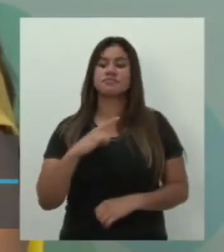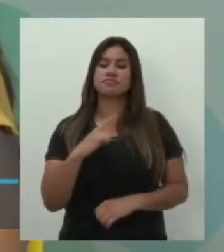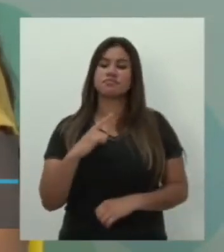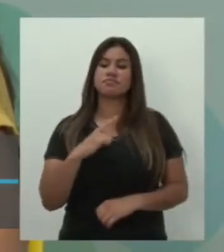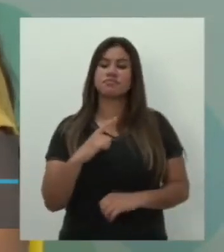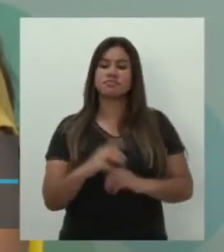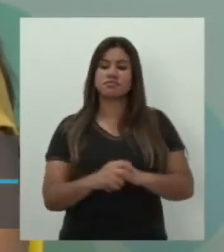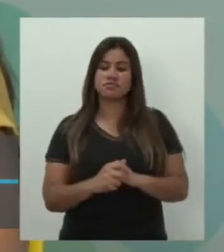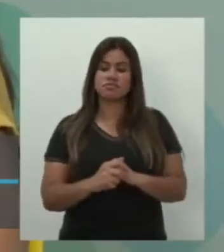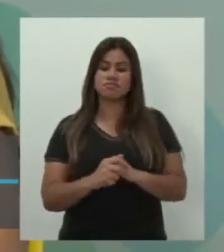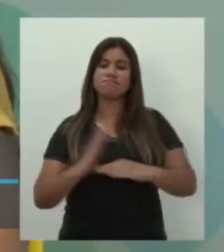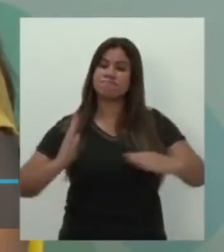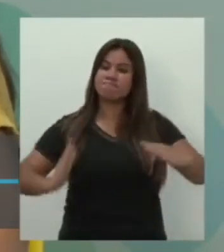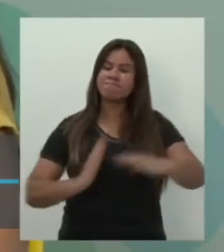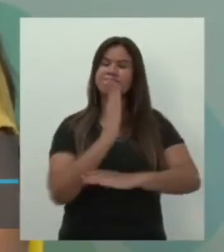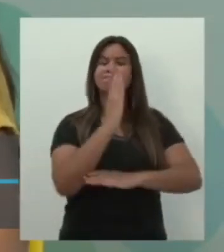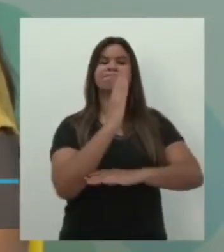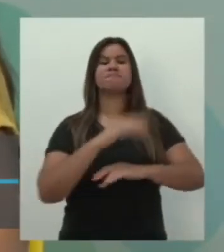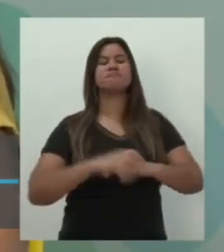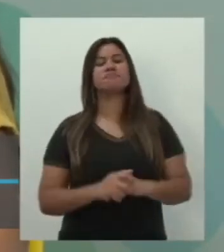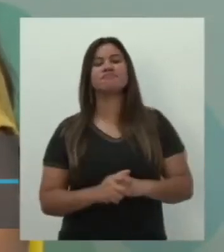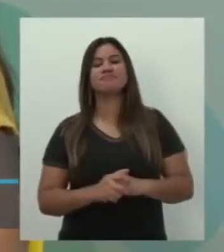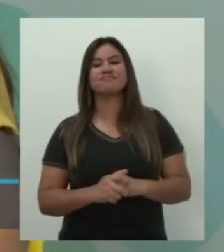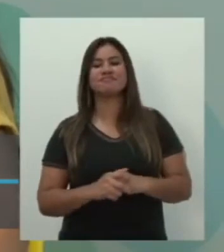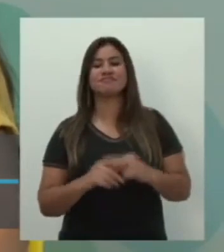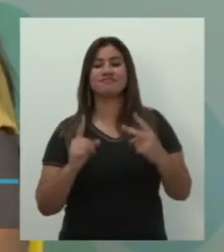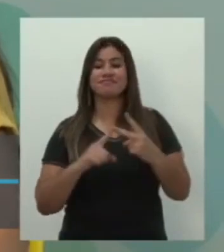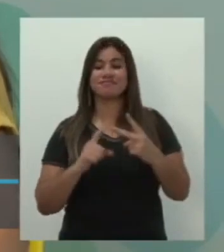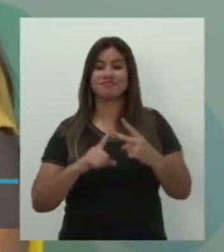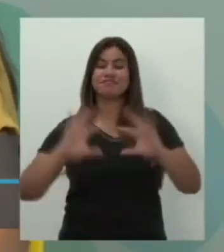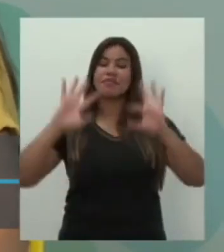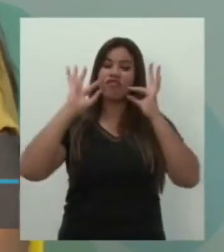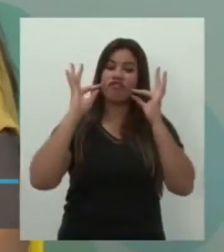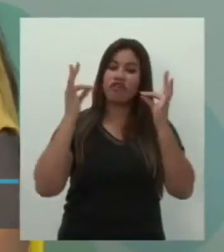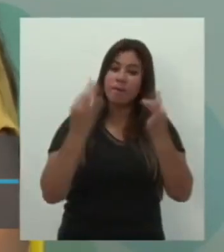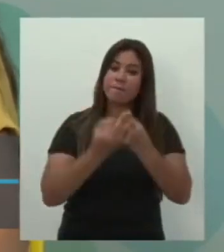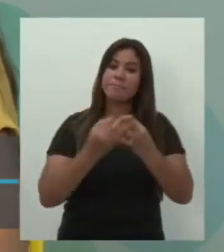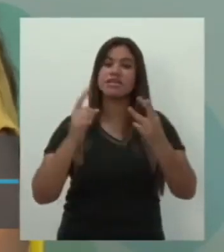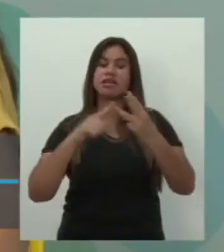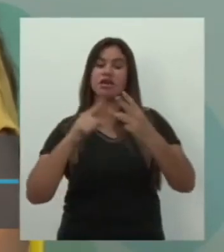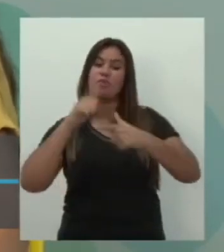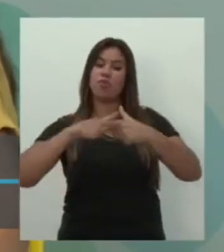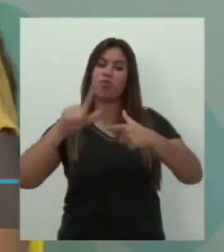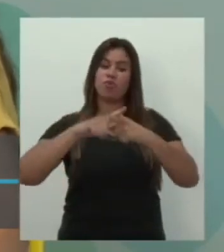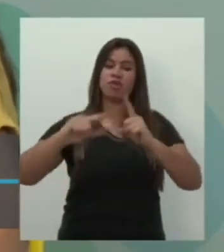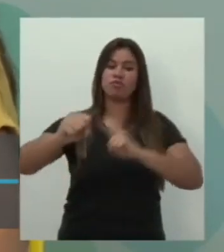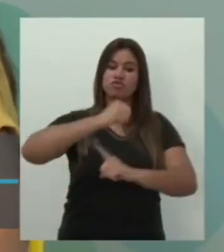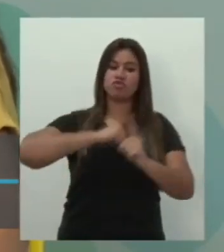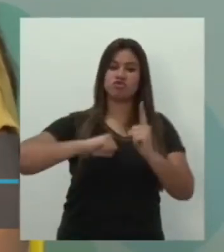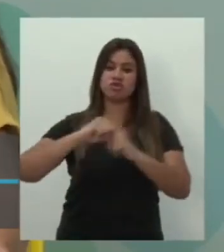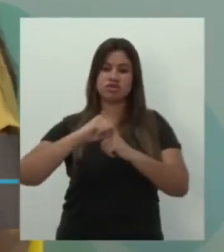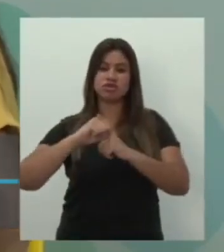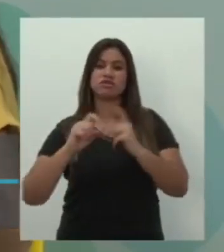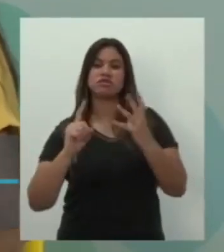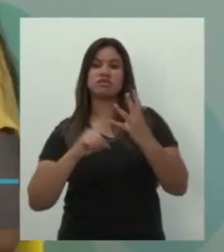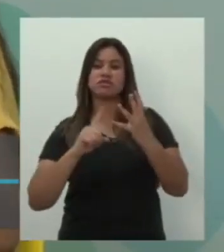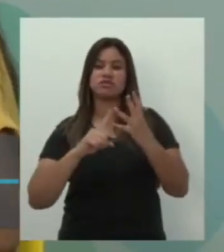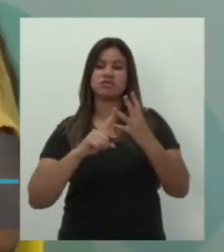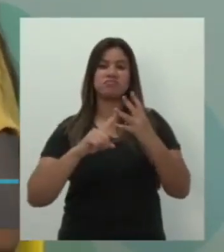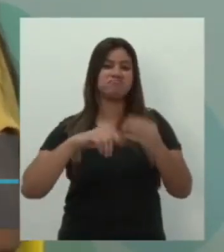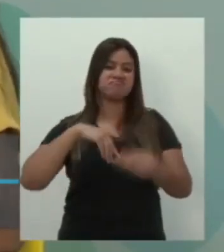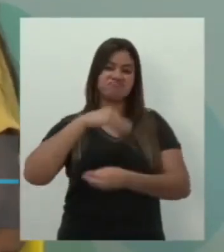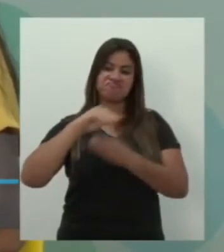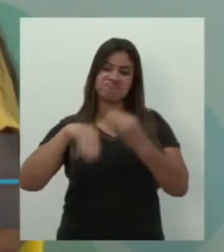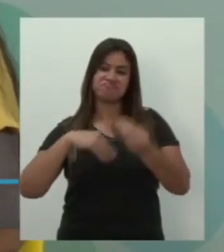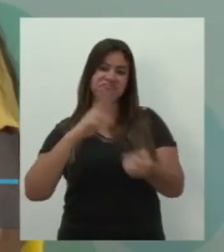a superação, tem aqui família, problemas sociais, aí eles acabam misturando